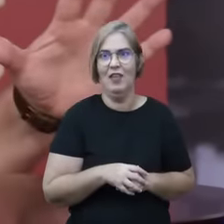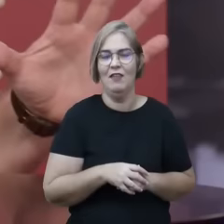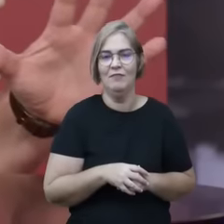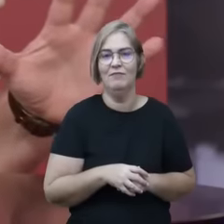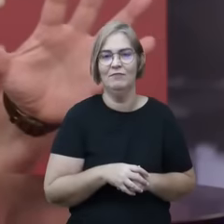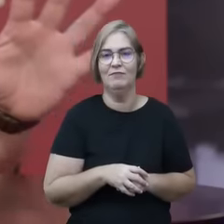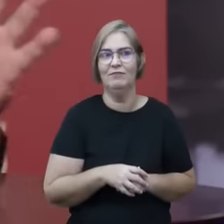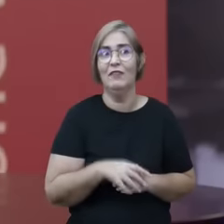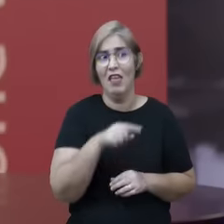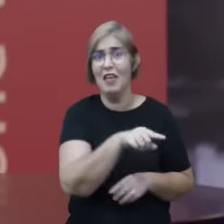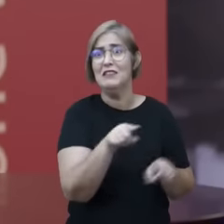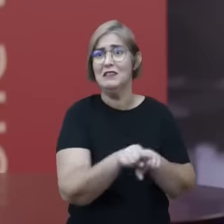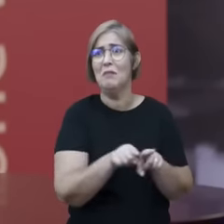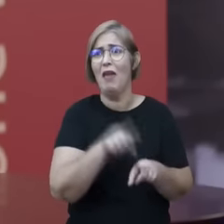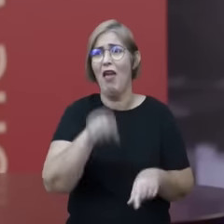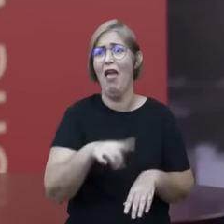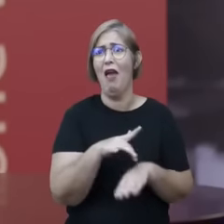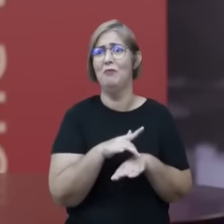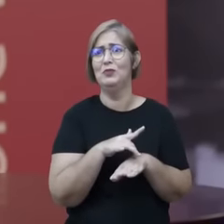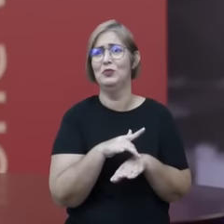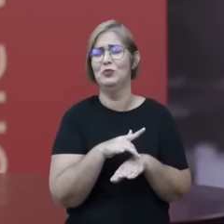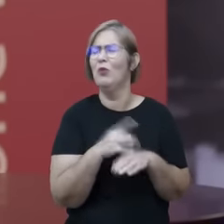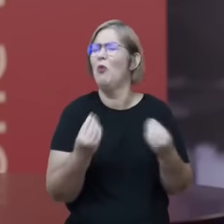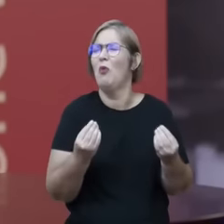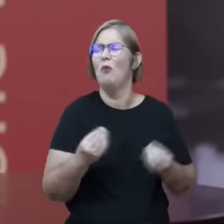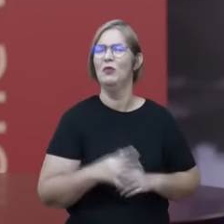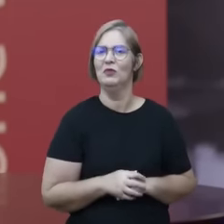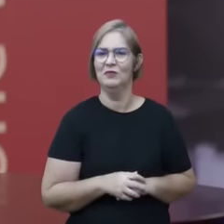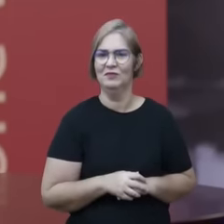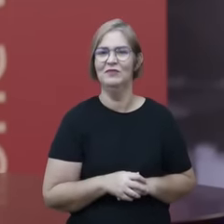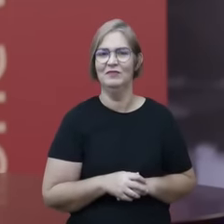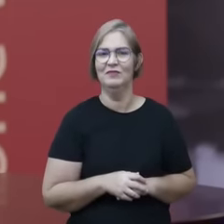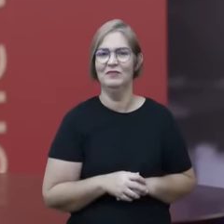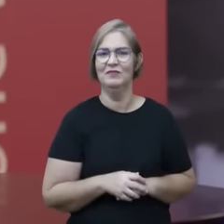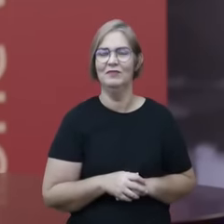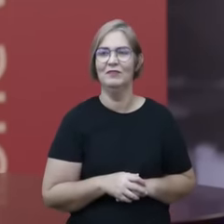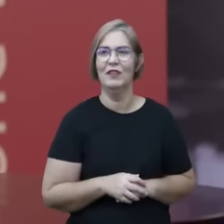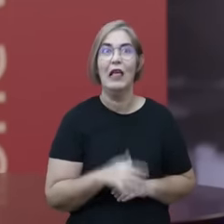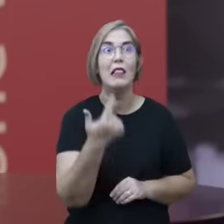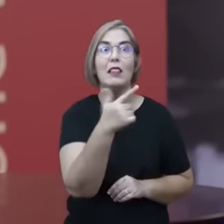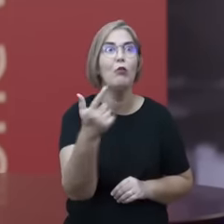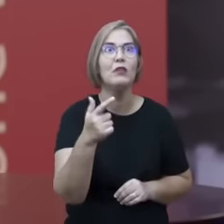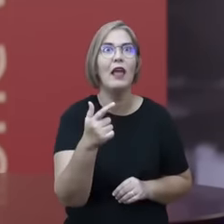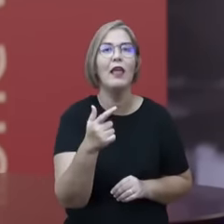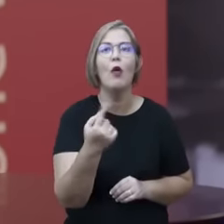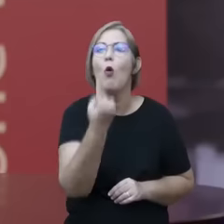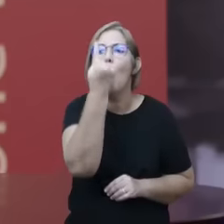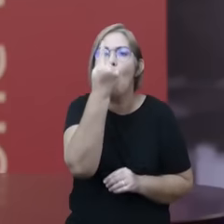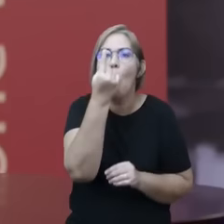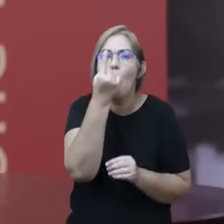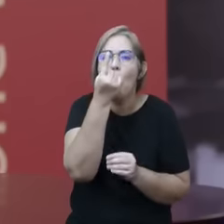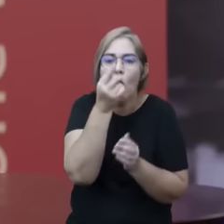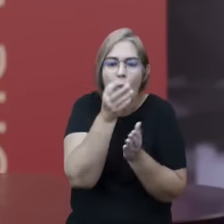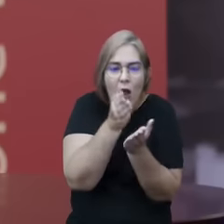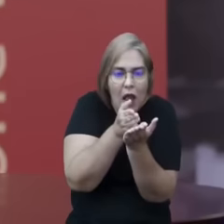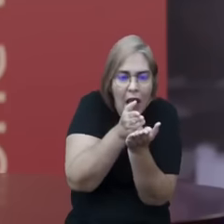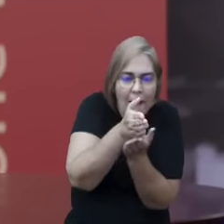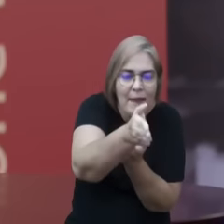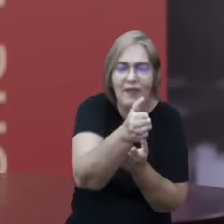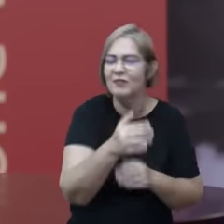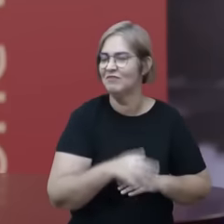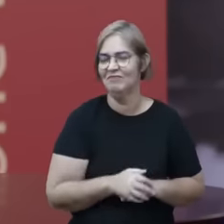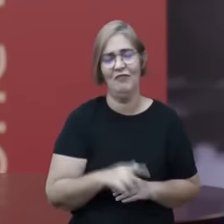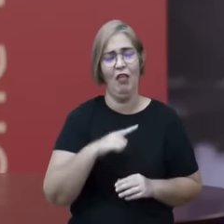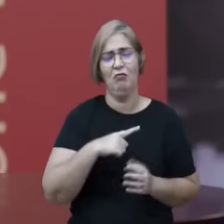absurdo. Então veja, o absurdo ele, o caminho não dá uma definição de absurdo, porque seria reduzir o absurdo.